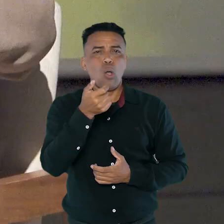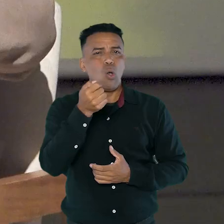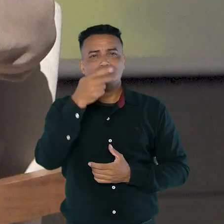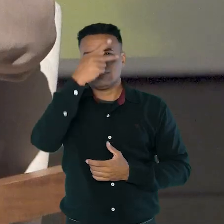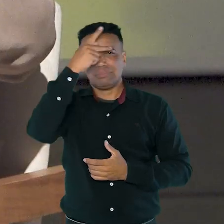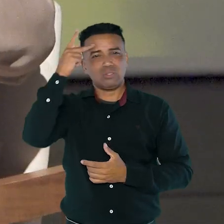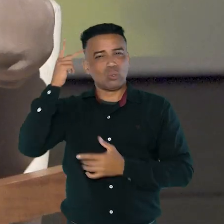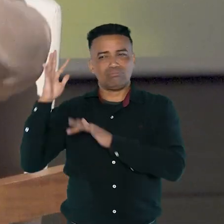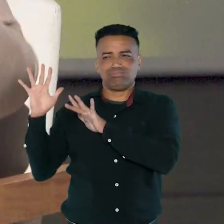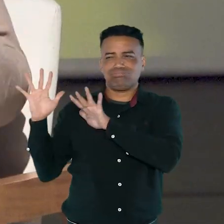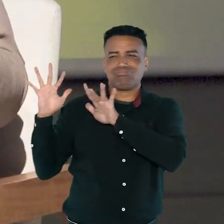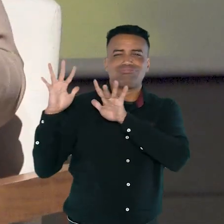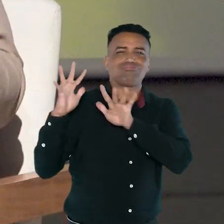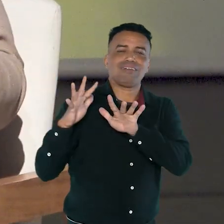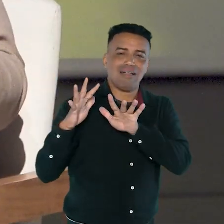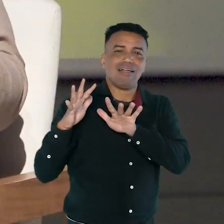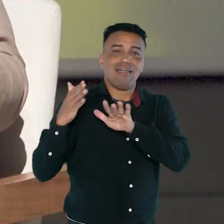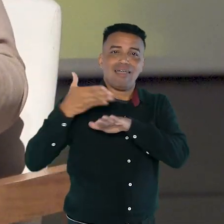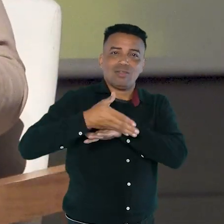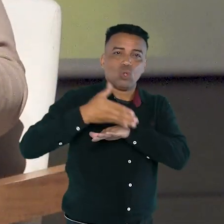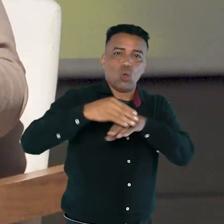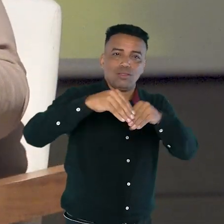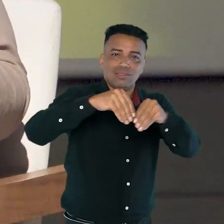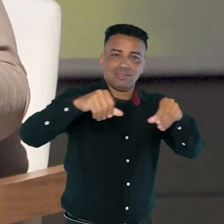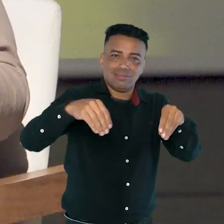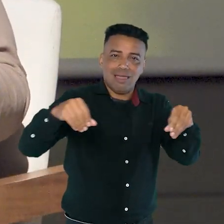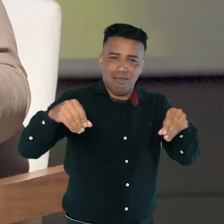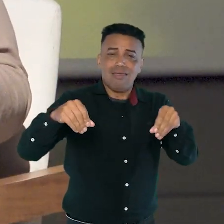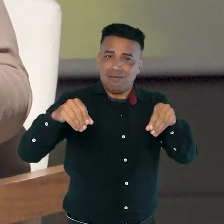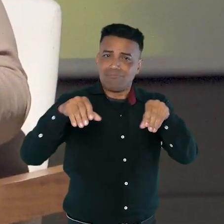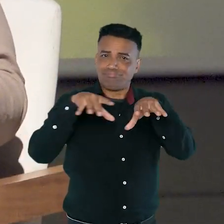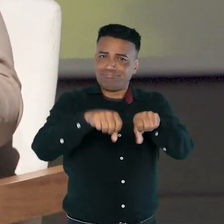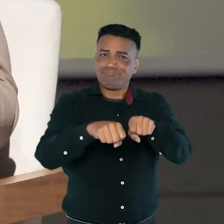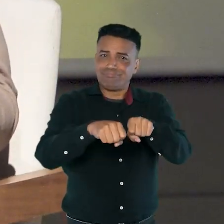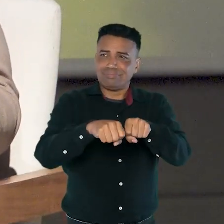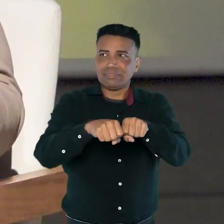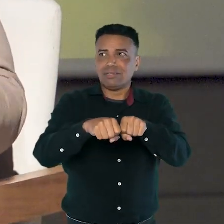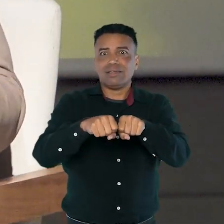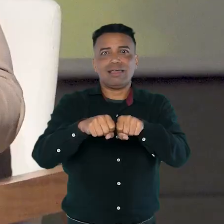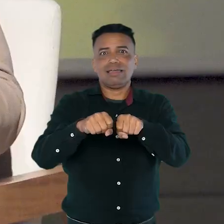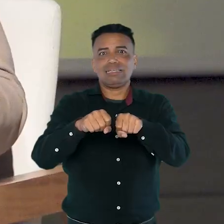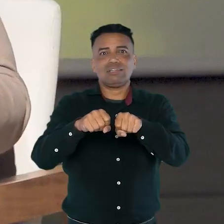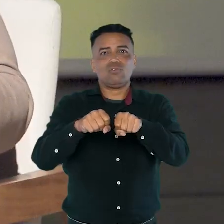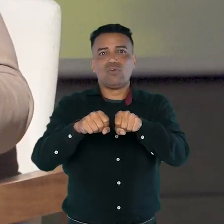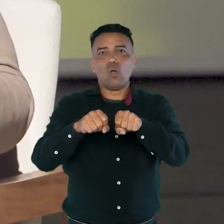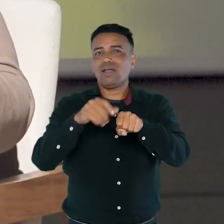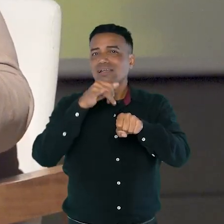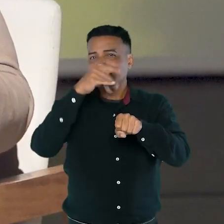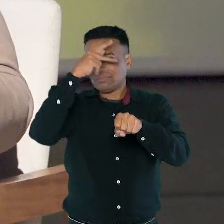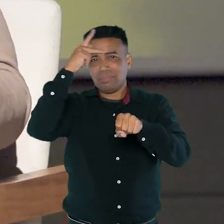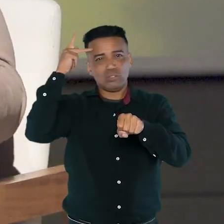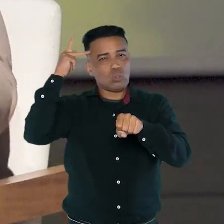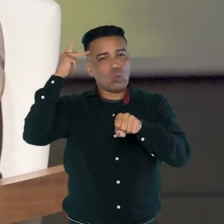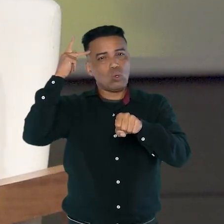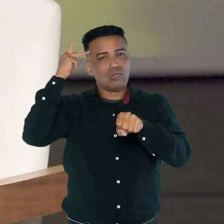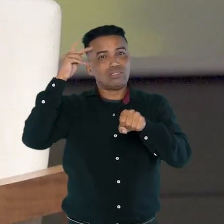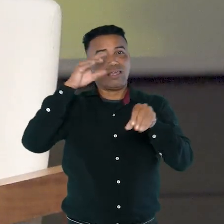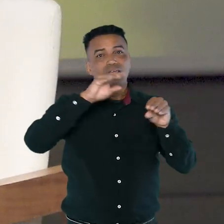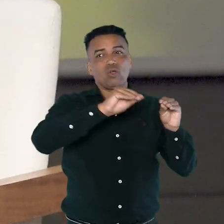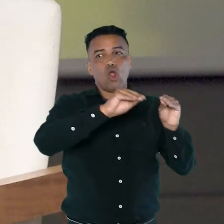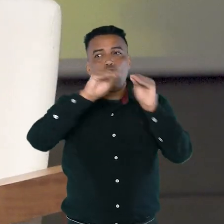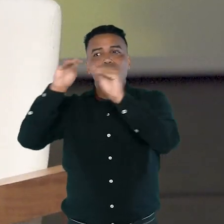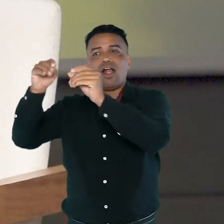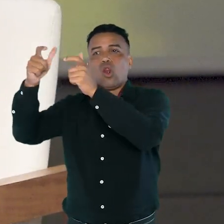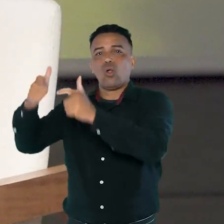no território foram dispersadas, sendo colocadas, sei lá, as pessoas eram movidas para